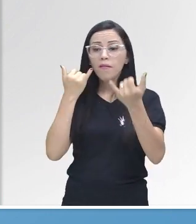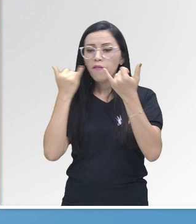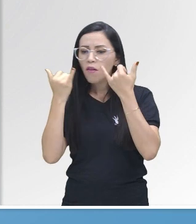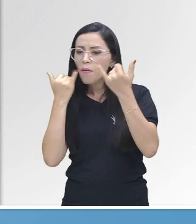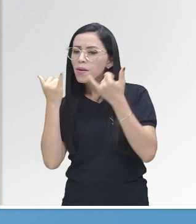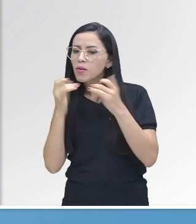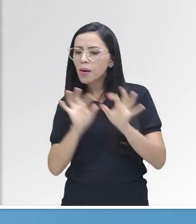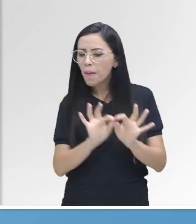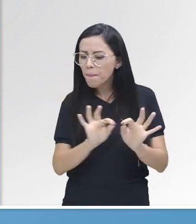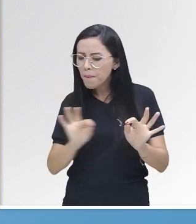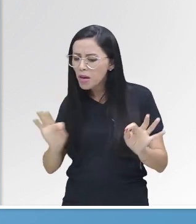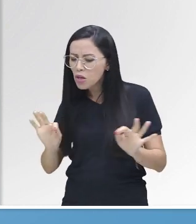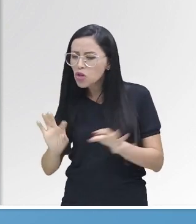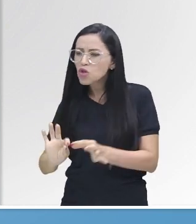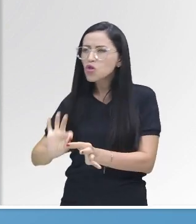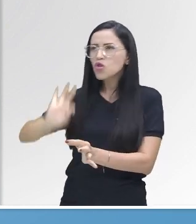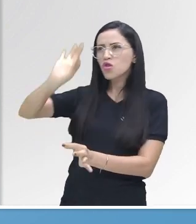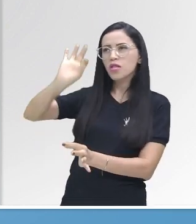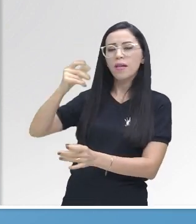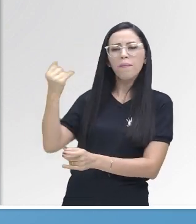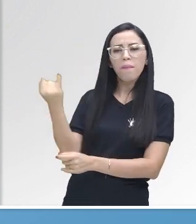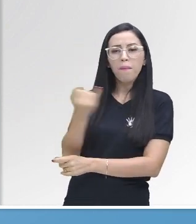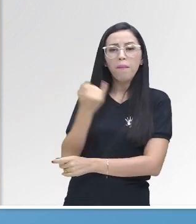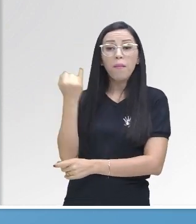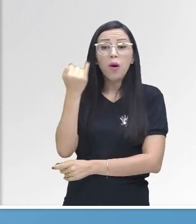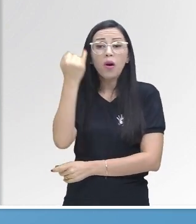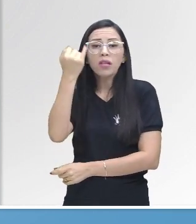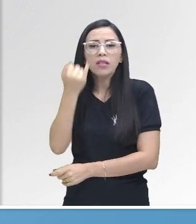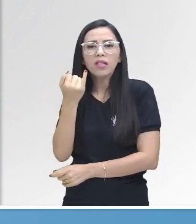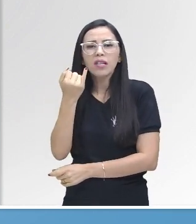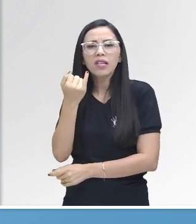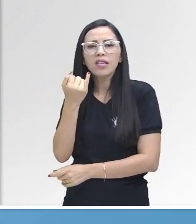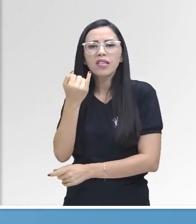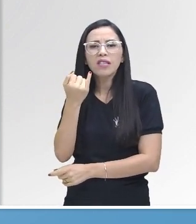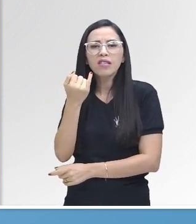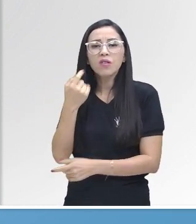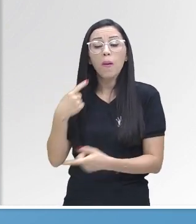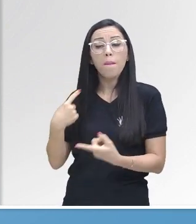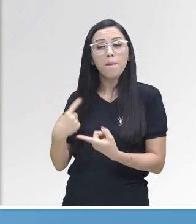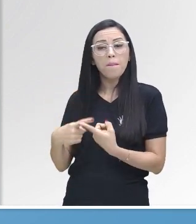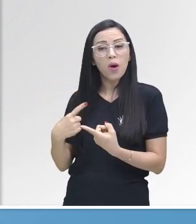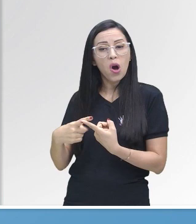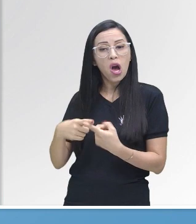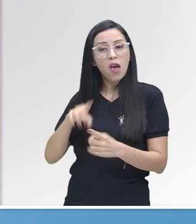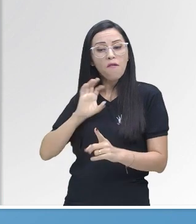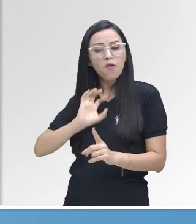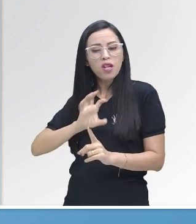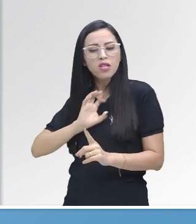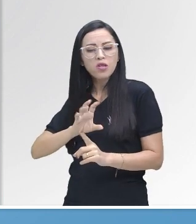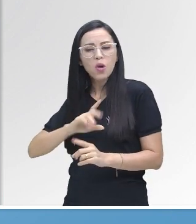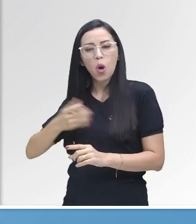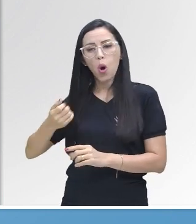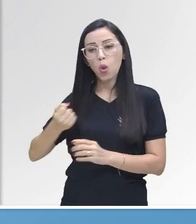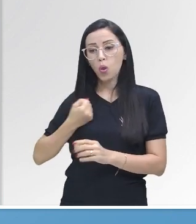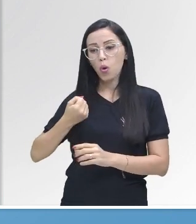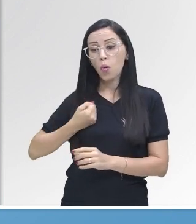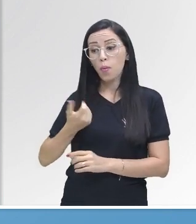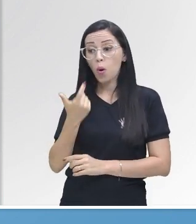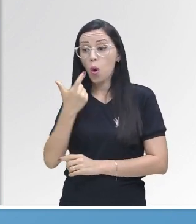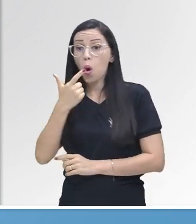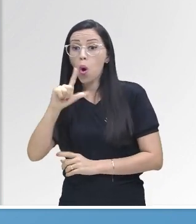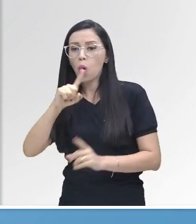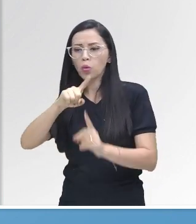em matemática, já que ela provocou a criação de outros números. Ao cultivar